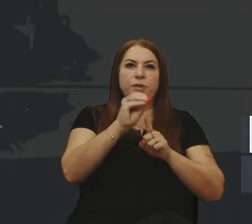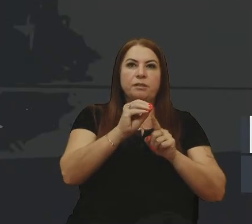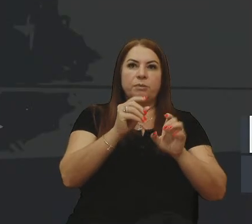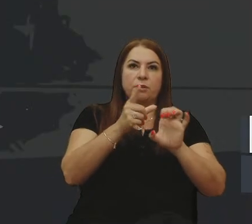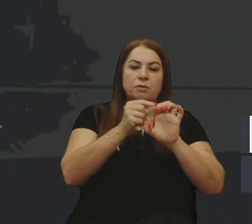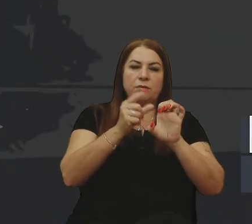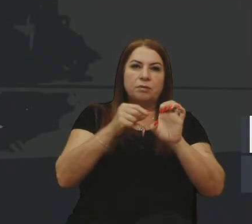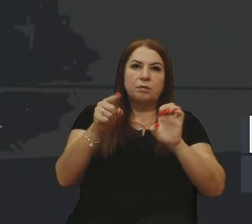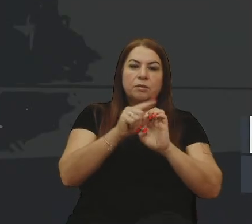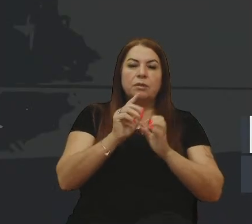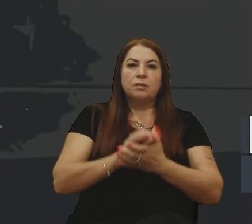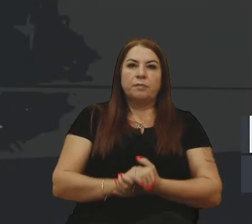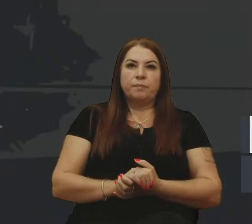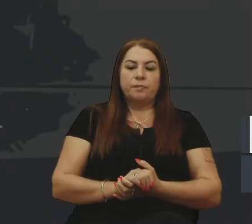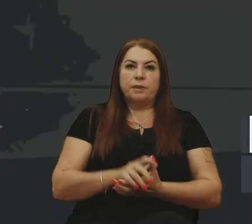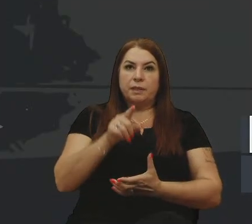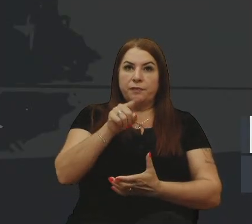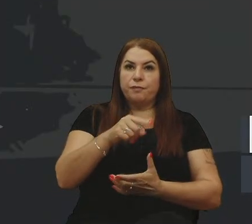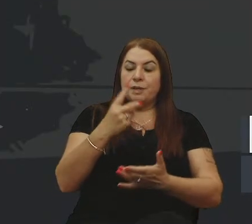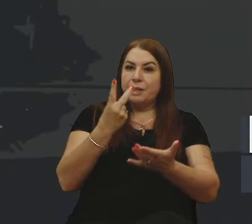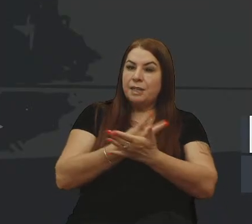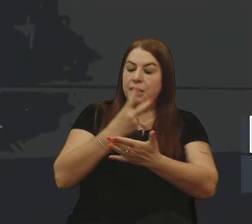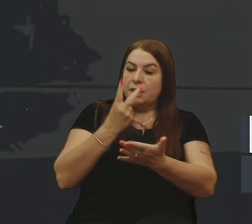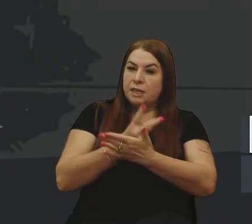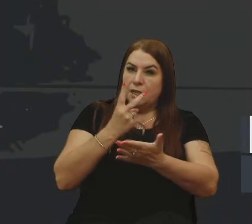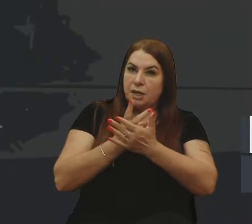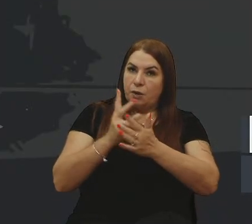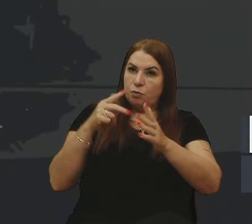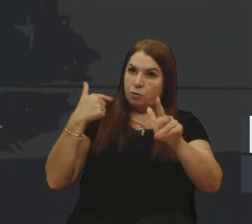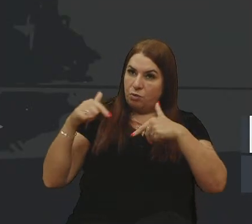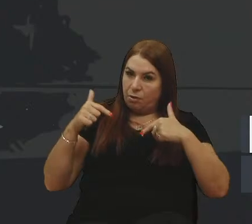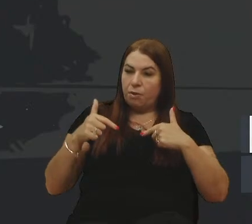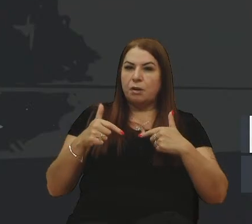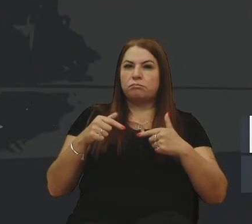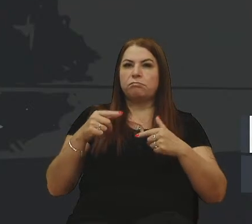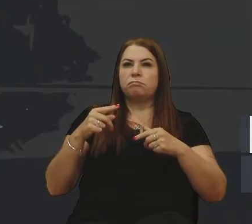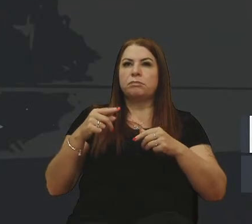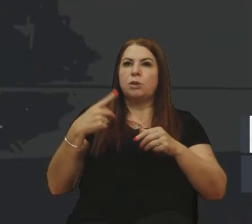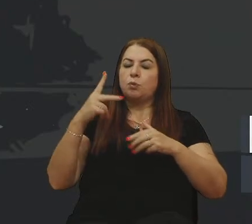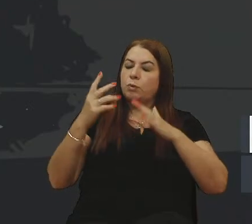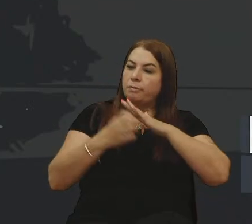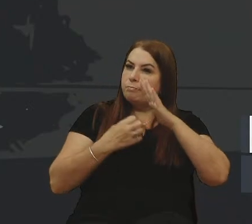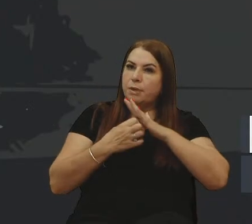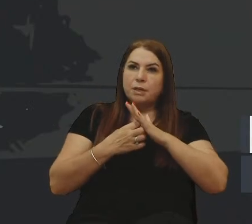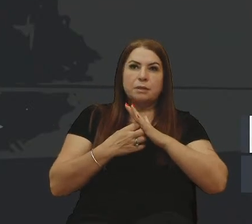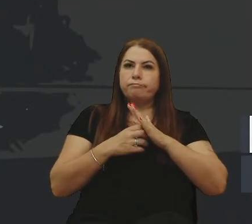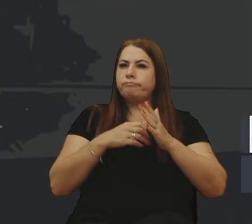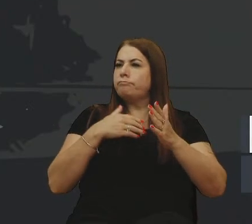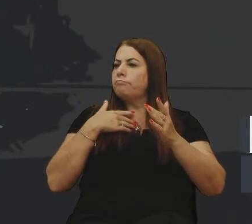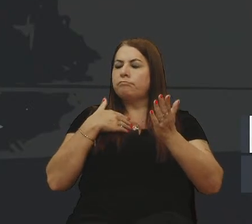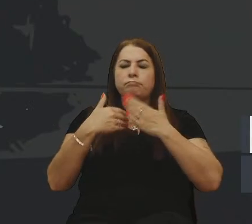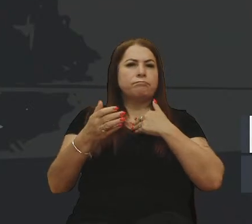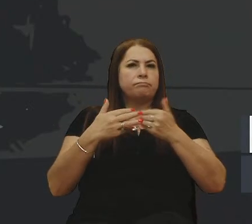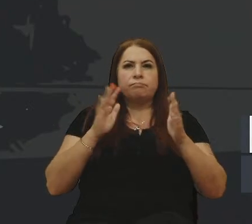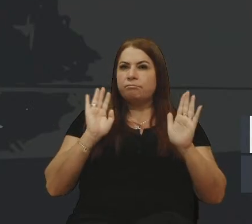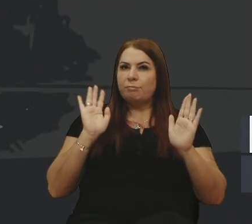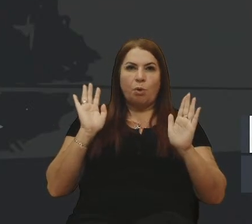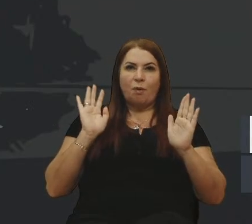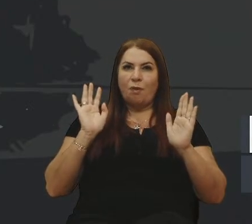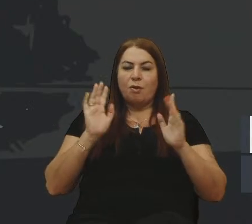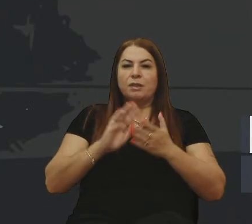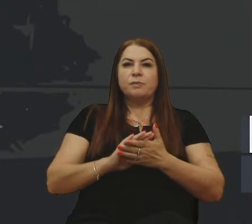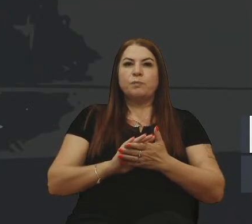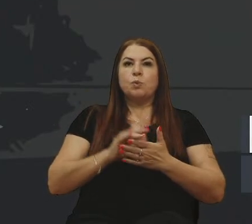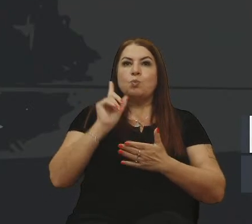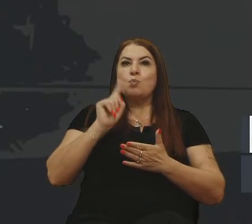para nós, gente. Se você der errado no seu trabalho, se você der errado na sua empresa, não importa